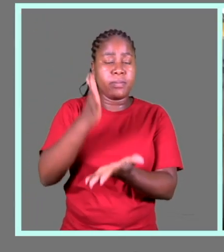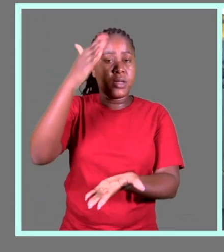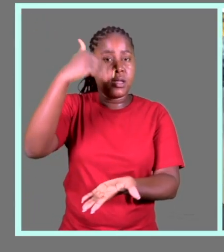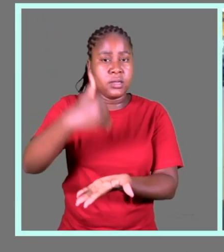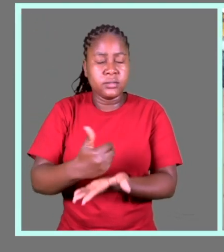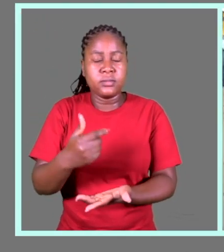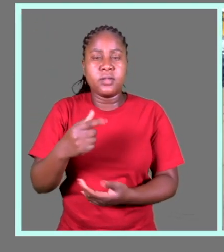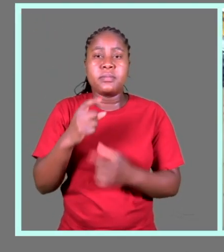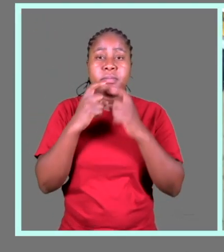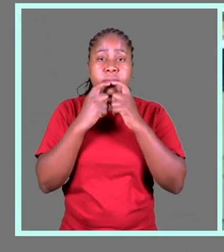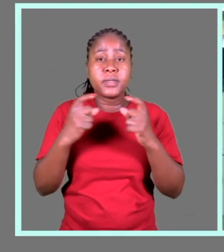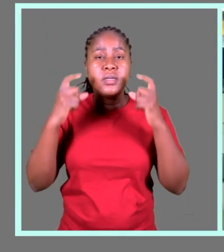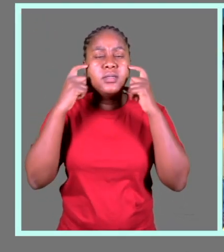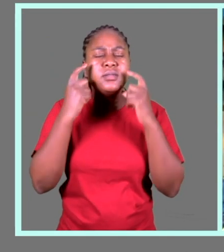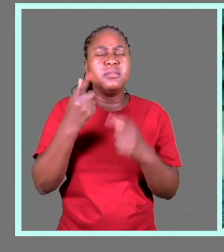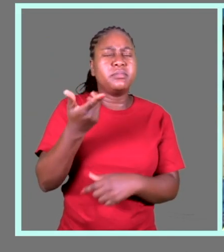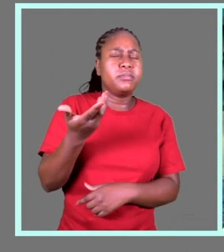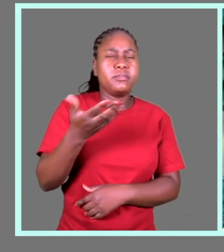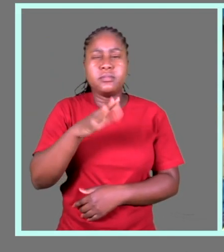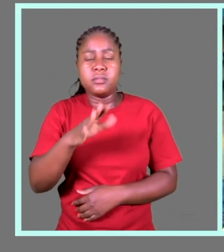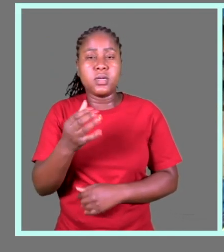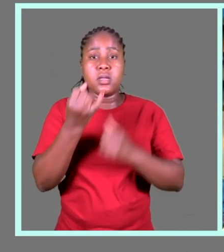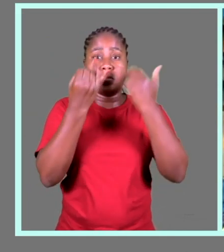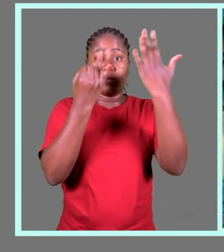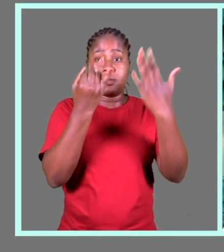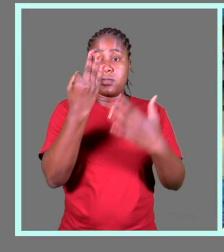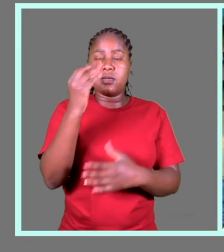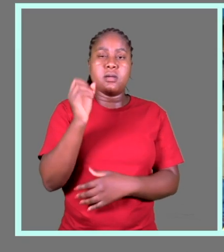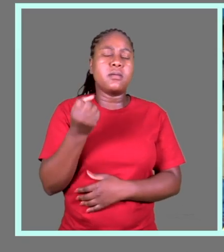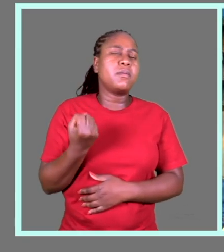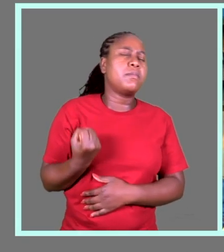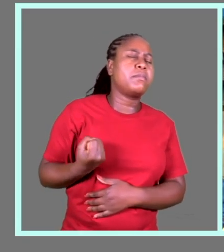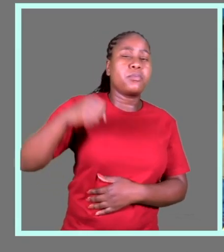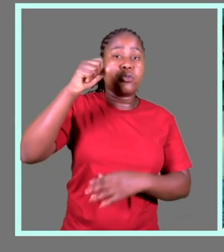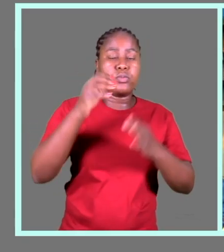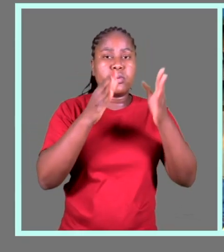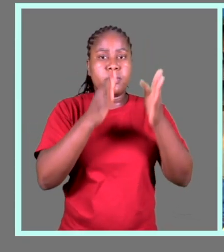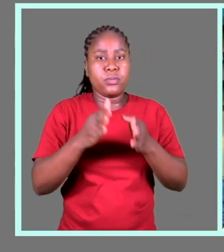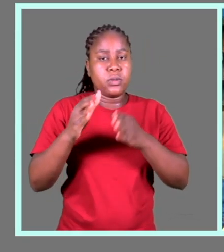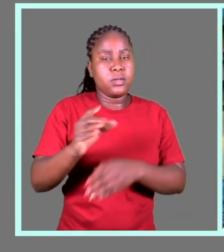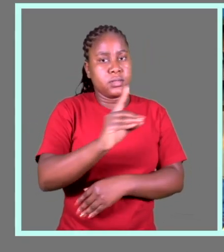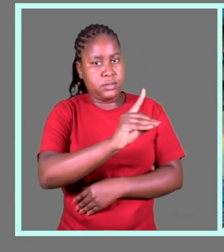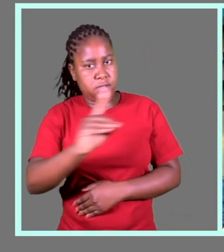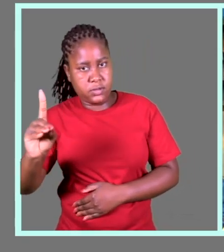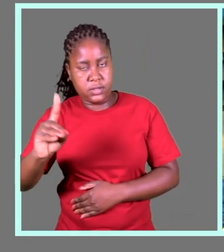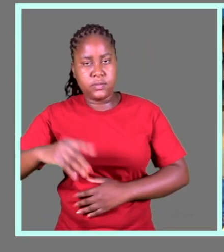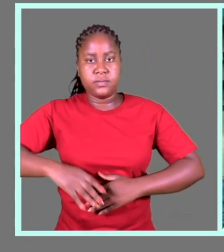Estatística, existem em Moçambique perto de 730 mil pessoas com deficiência.